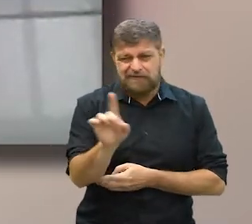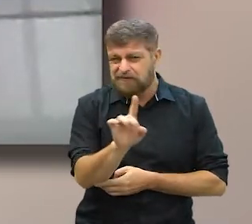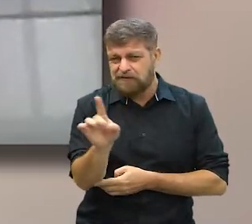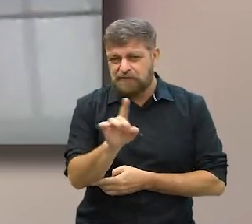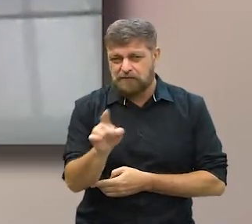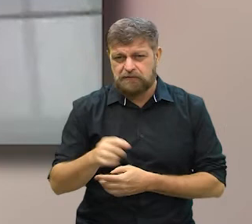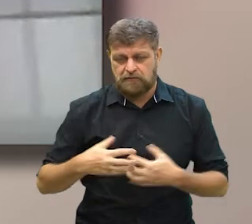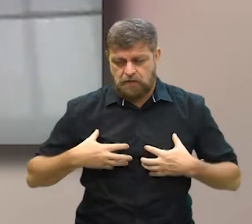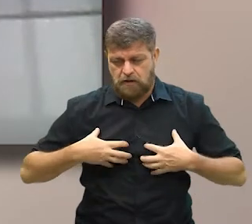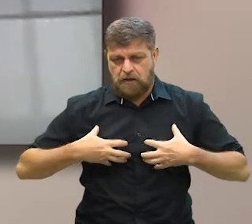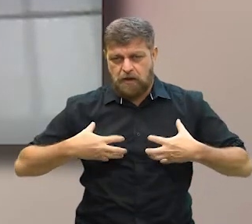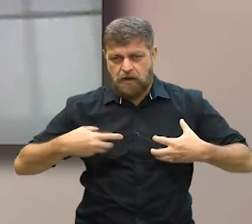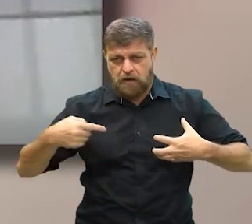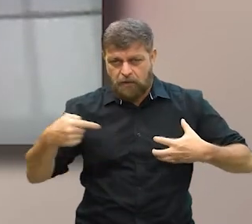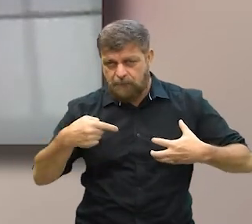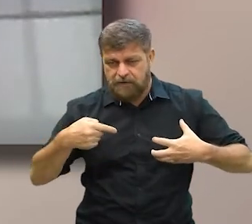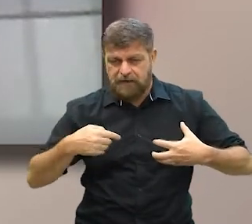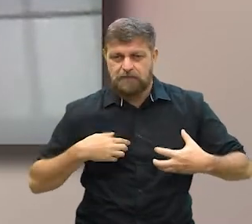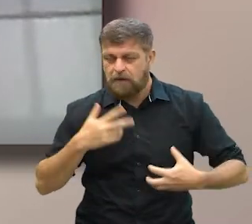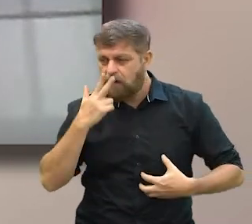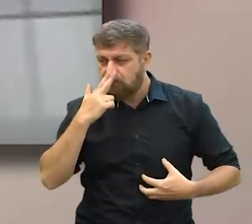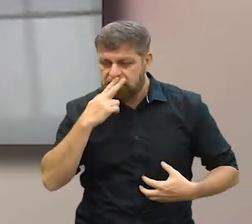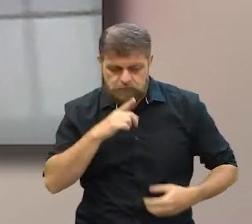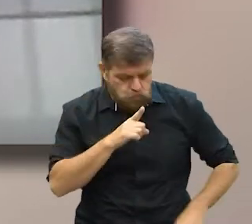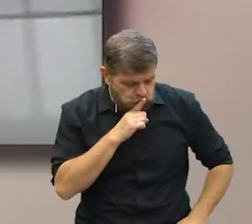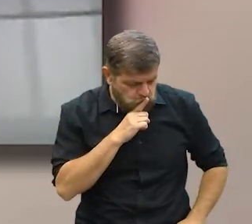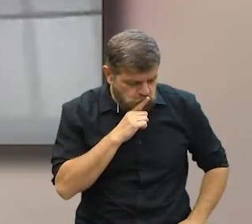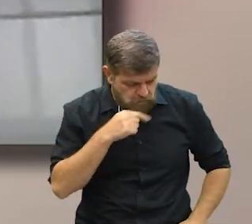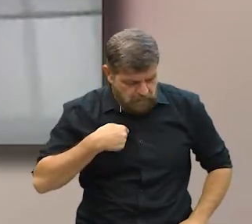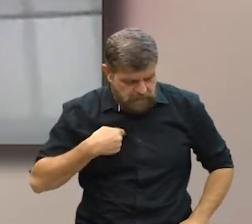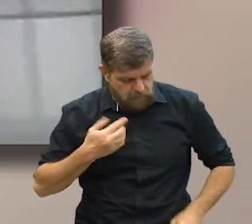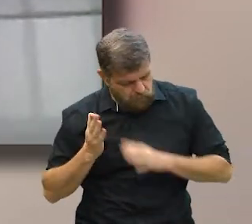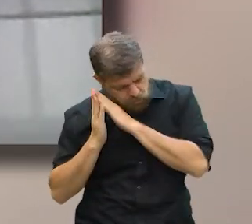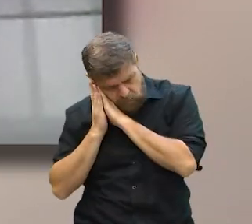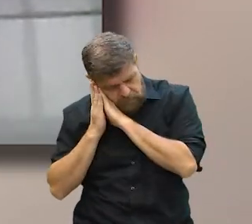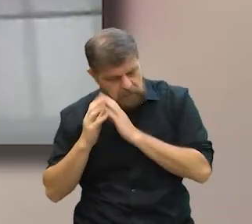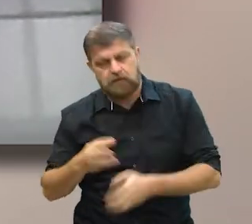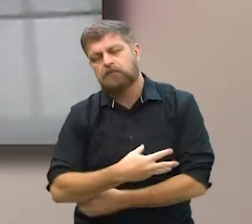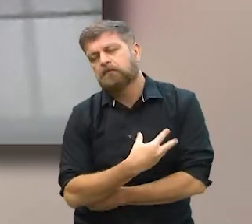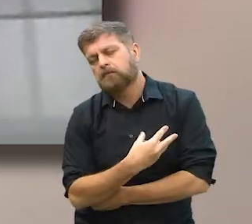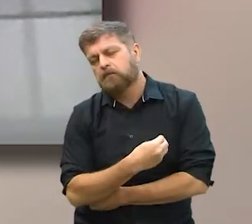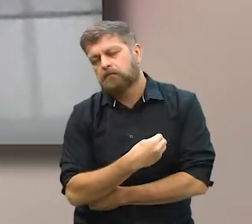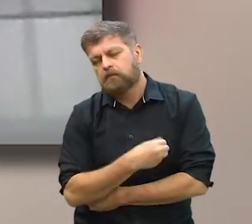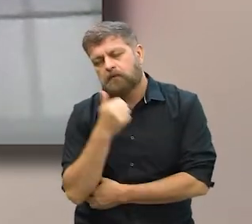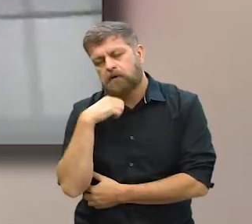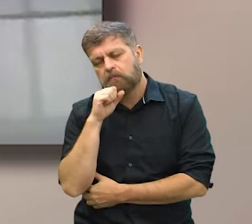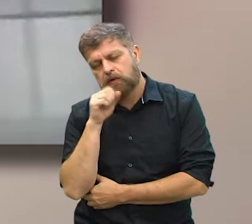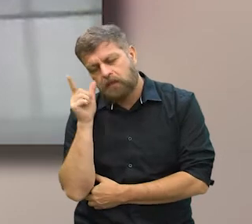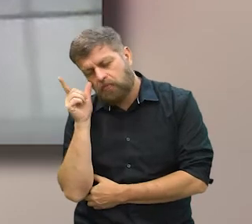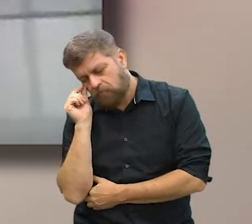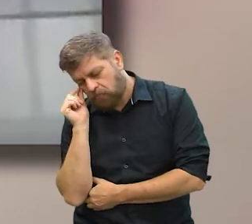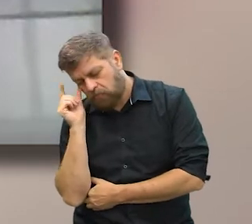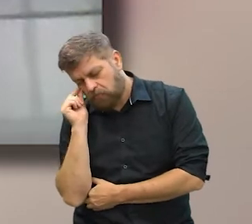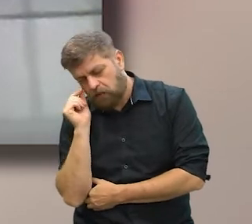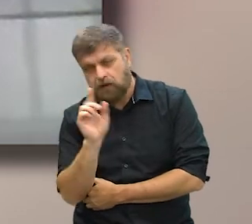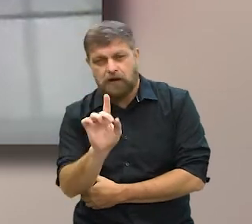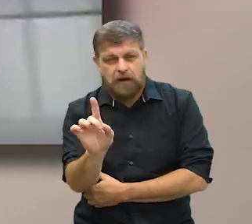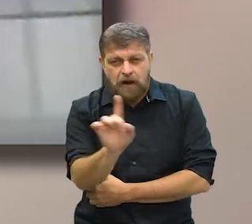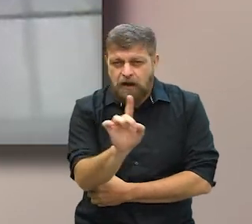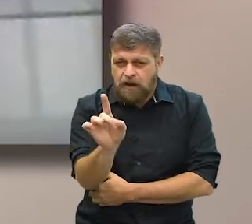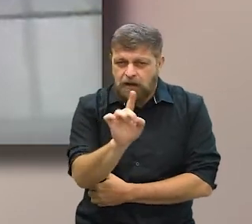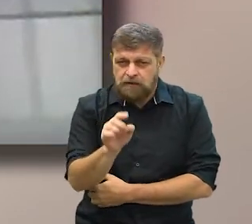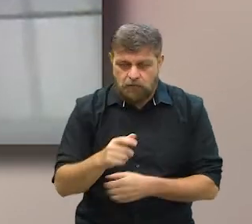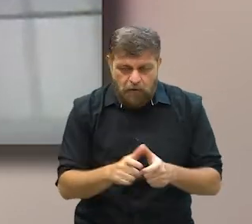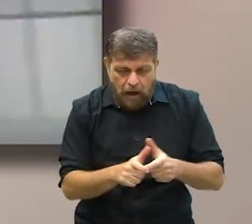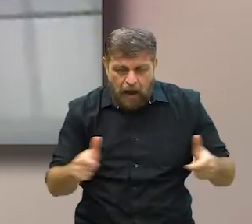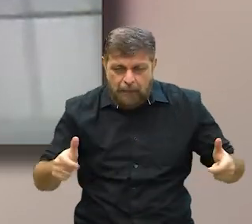né? Eu falo aí que nessa situação o peito funciona como um cala-boca, né? Cala-boca, quero dormir.